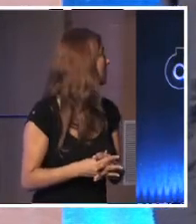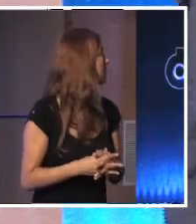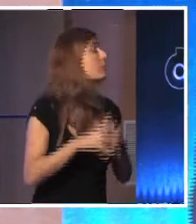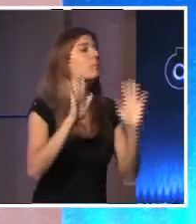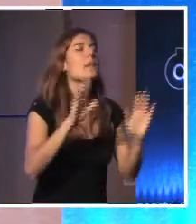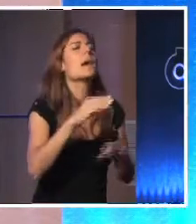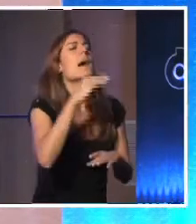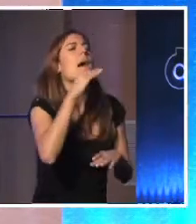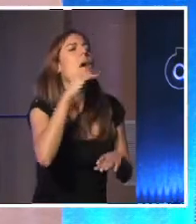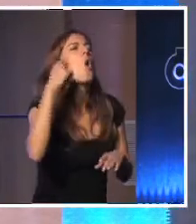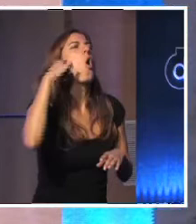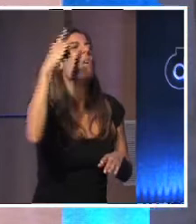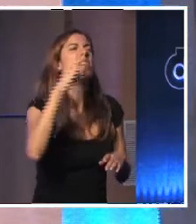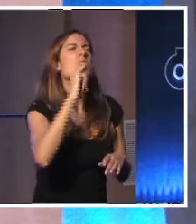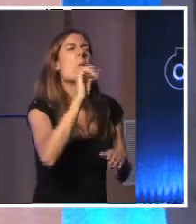Porquê é que se chamam cães ouvintes?